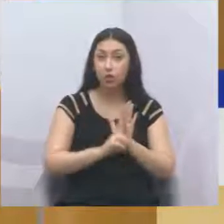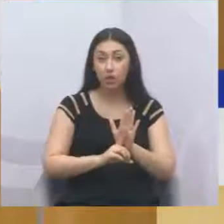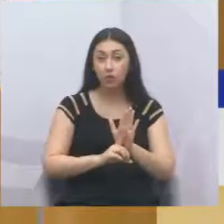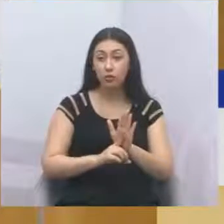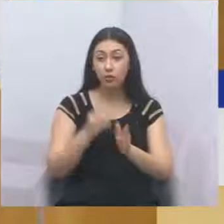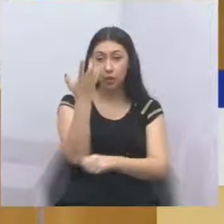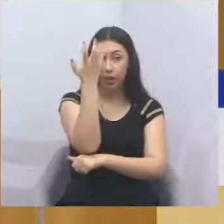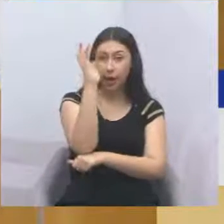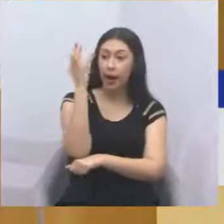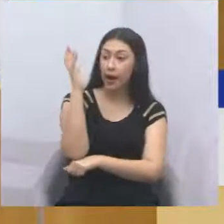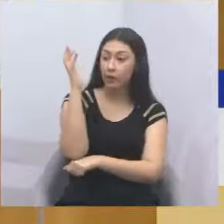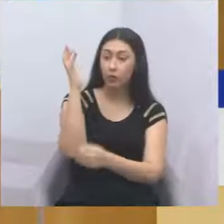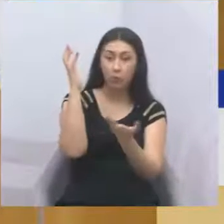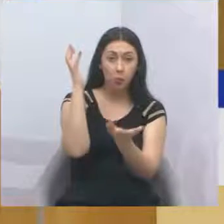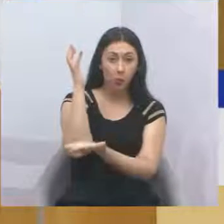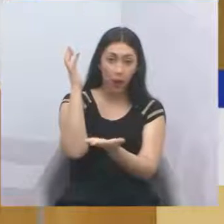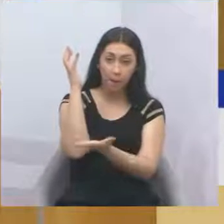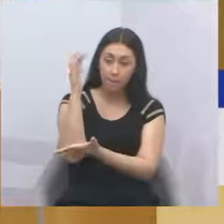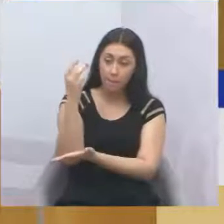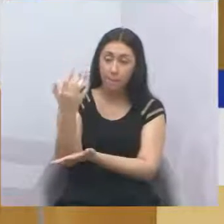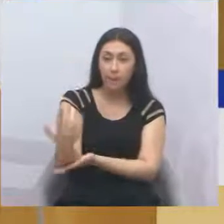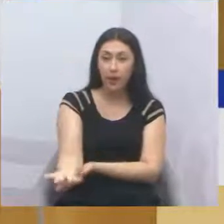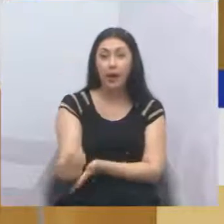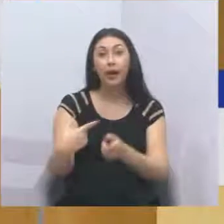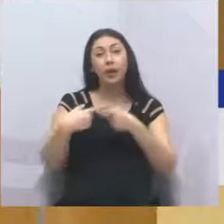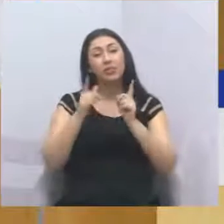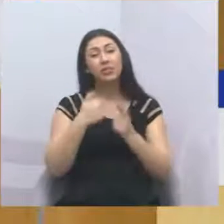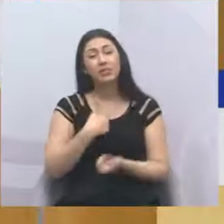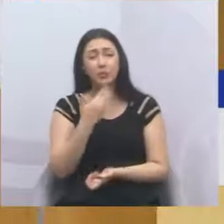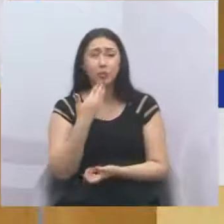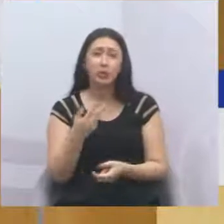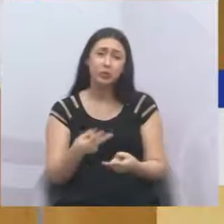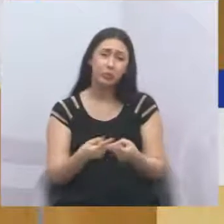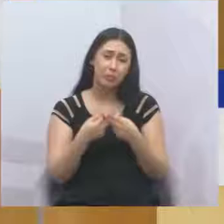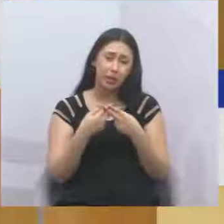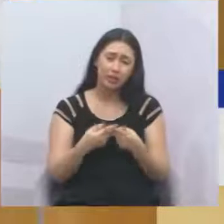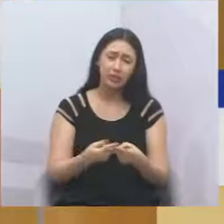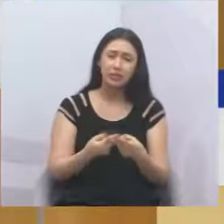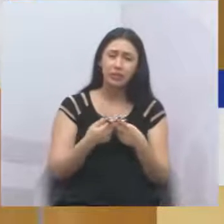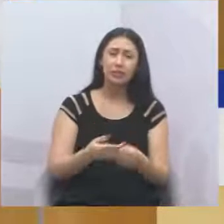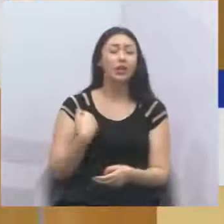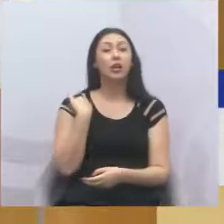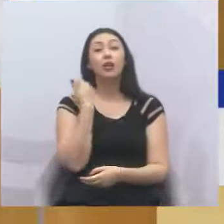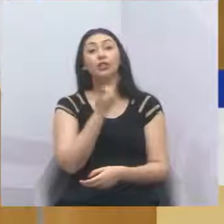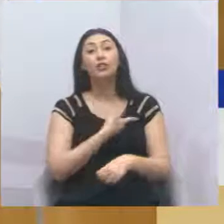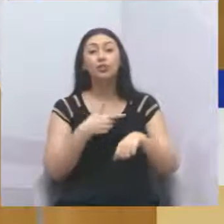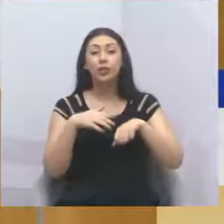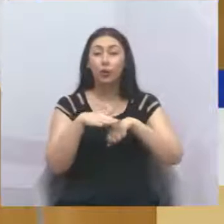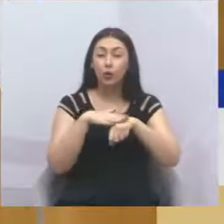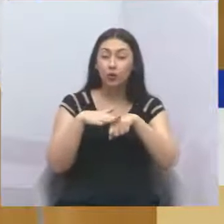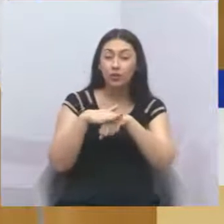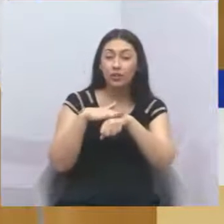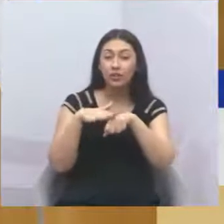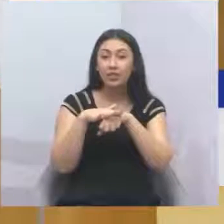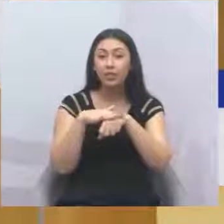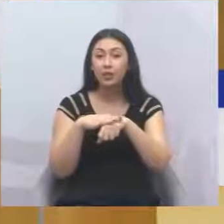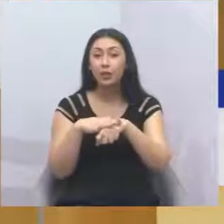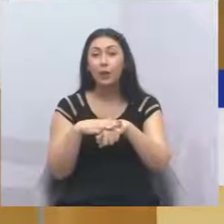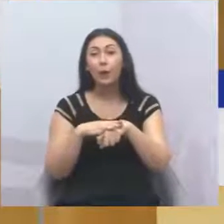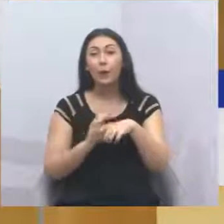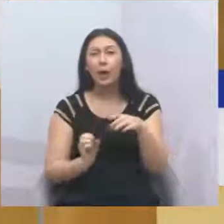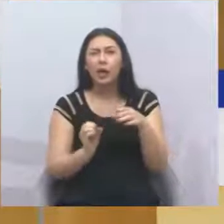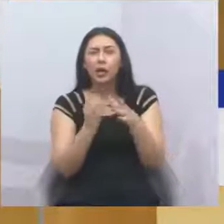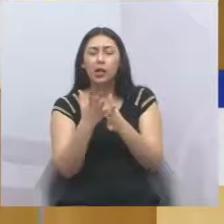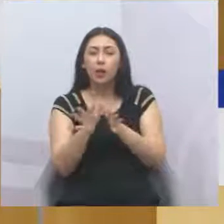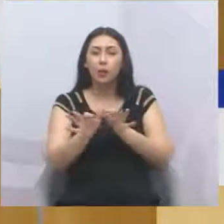retirada. Então, mas eu peço assim um pouco de paciência, porque nós estamos ainda nas discussões para a criação de um projeto